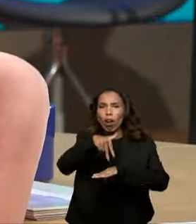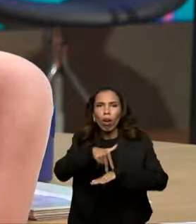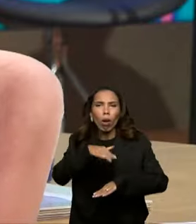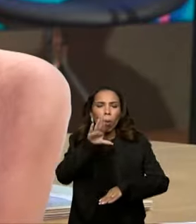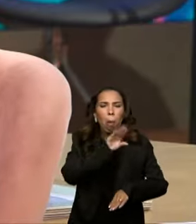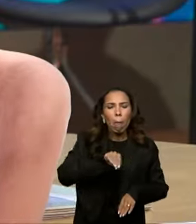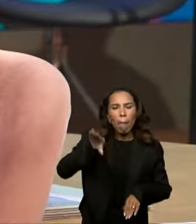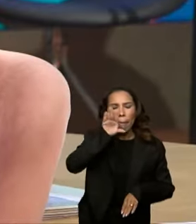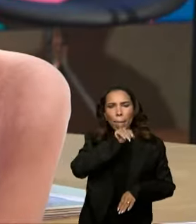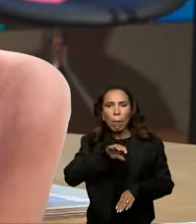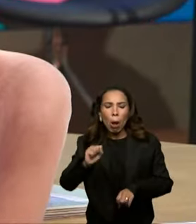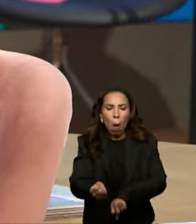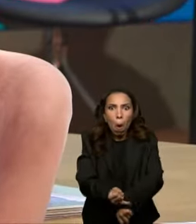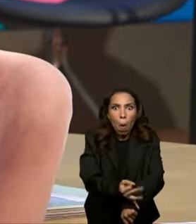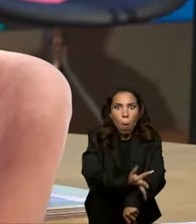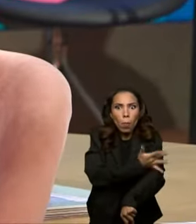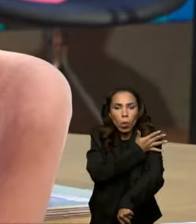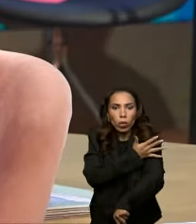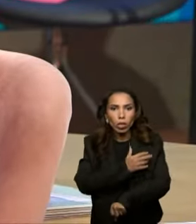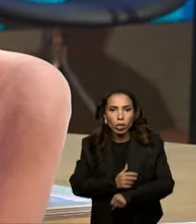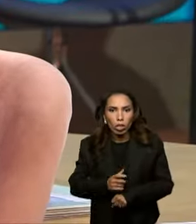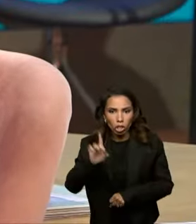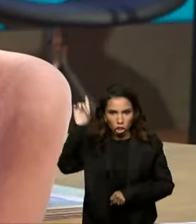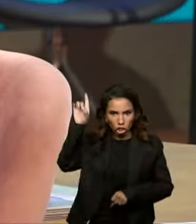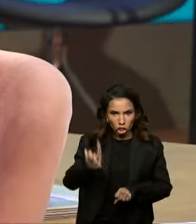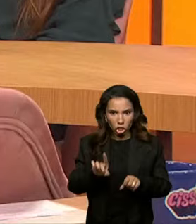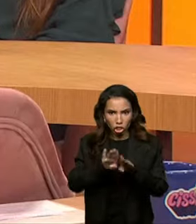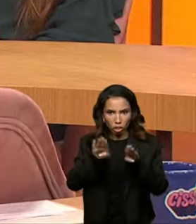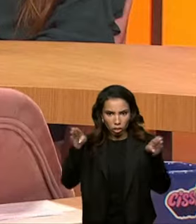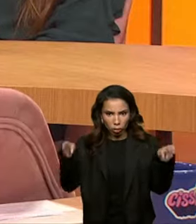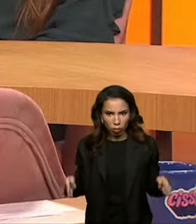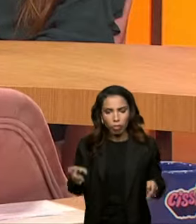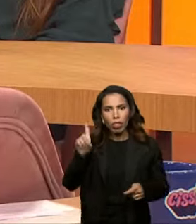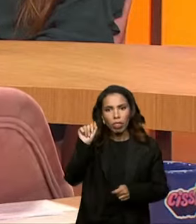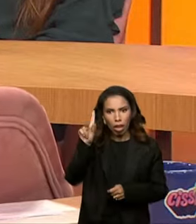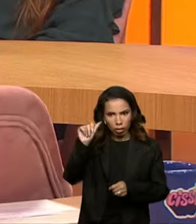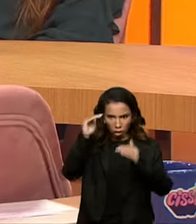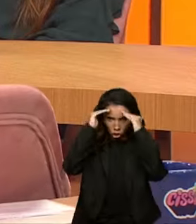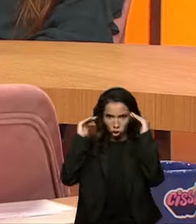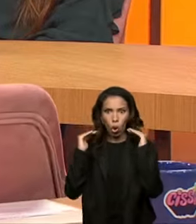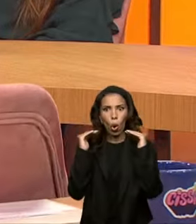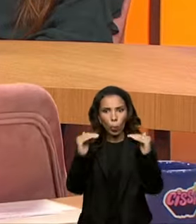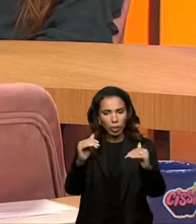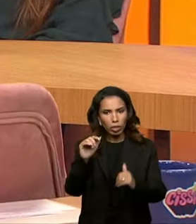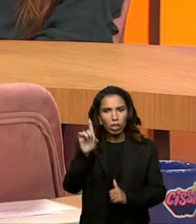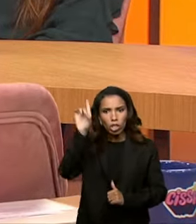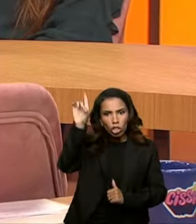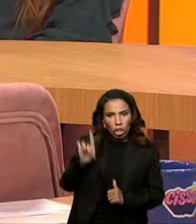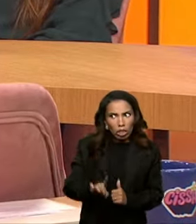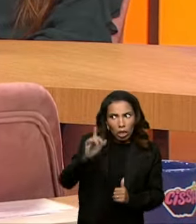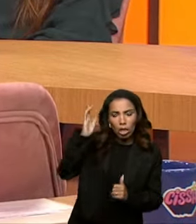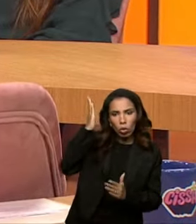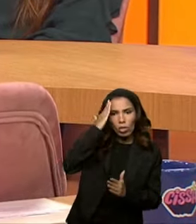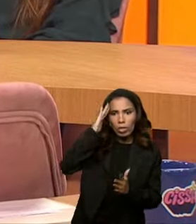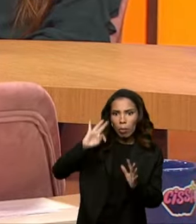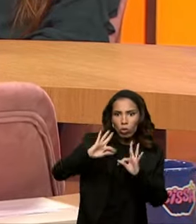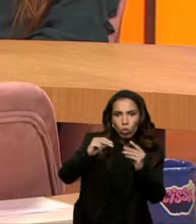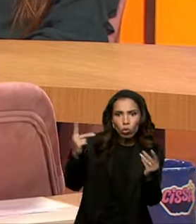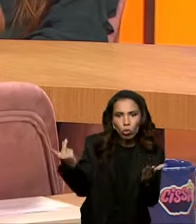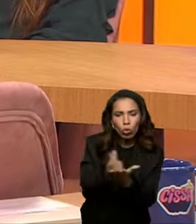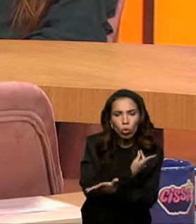monólogo seríssimo, emocionado. Mas o diretor de palco, Dadá sabe, você sabe, a gente tem que obedecer, porque o cara tá sabendo o que tá acontecendo